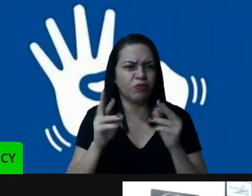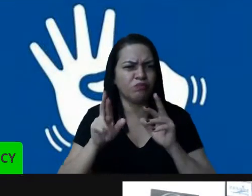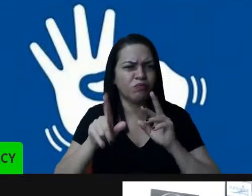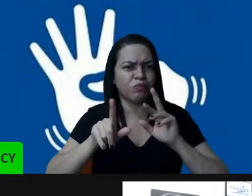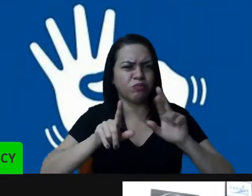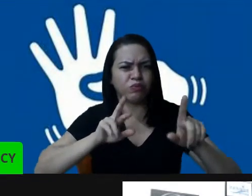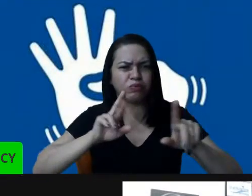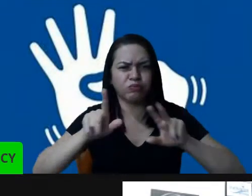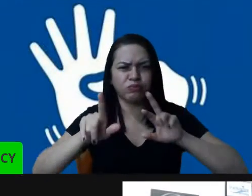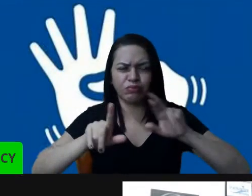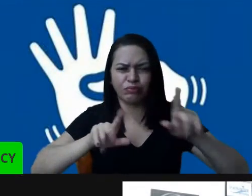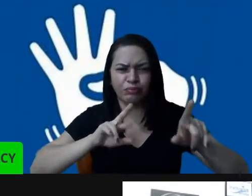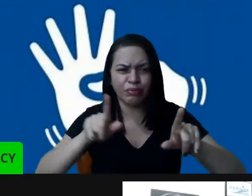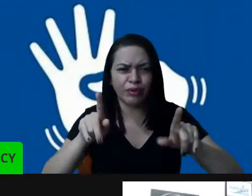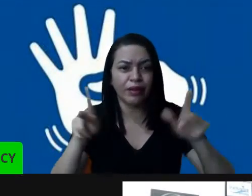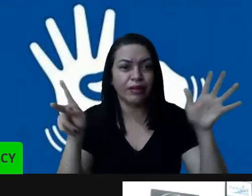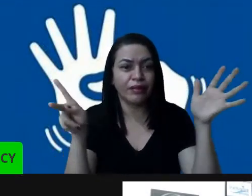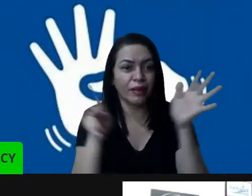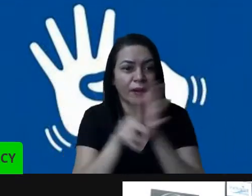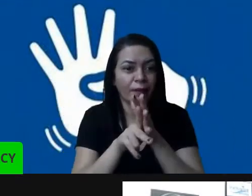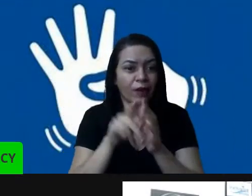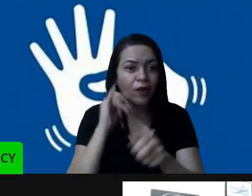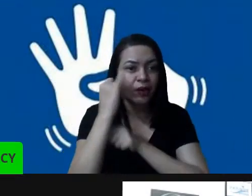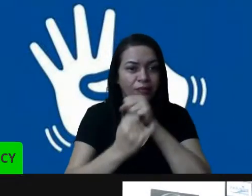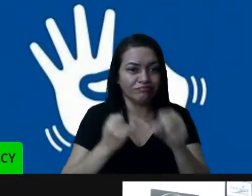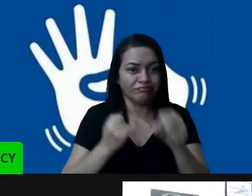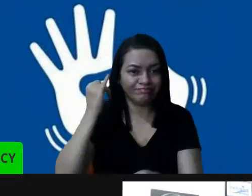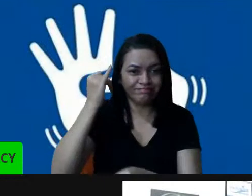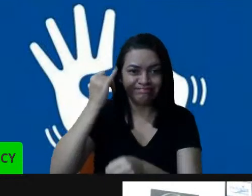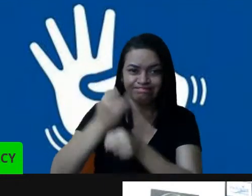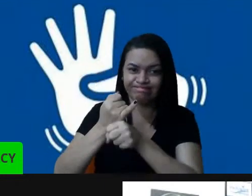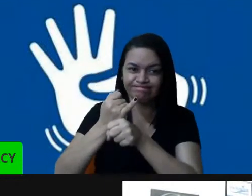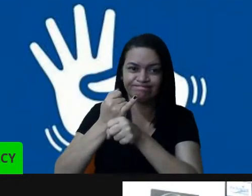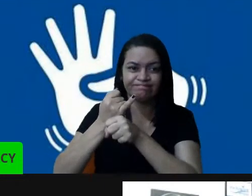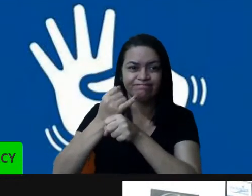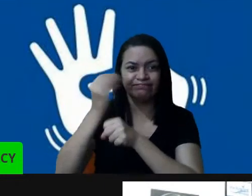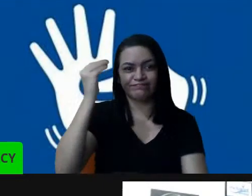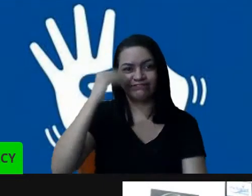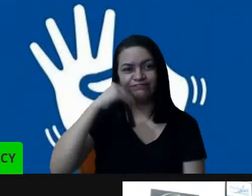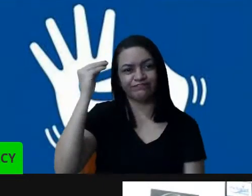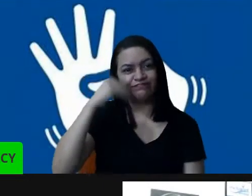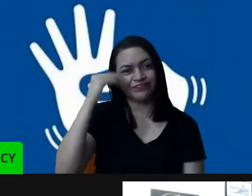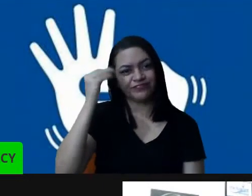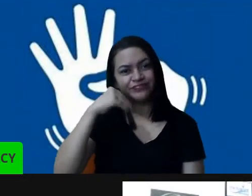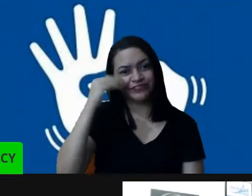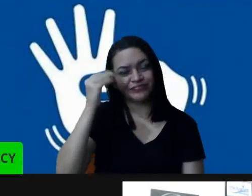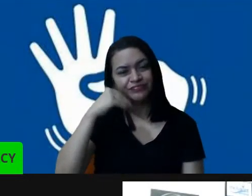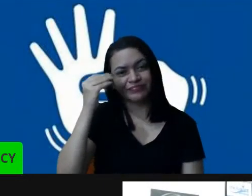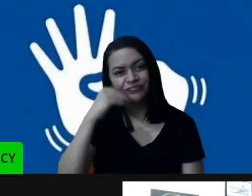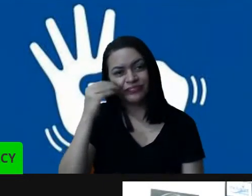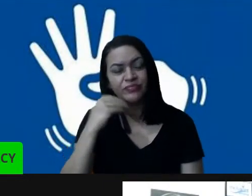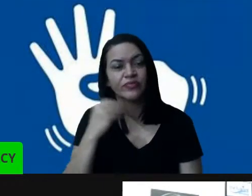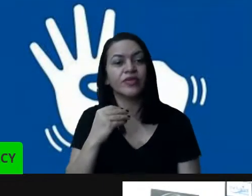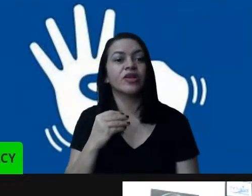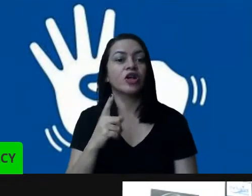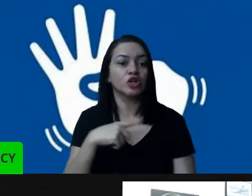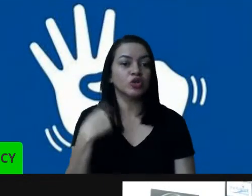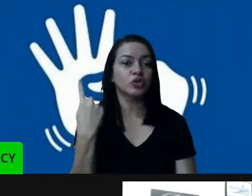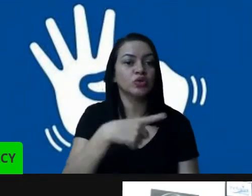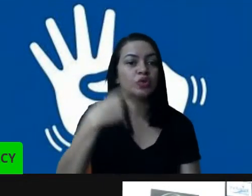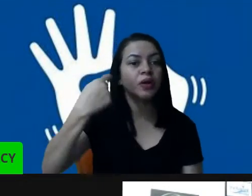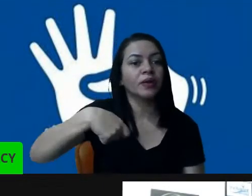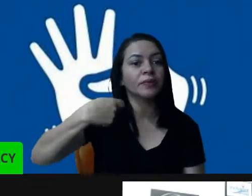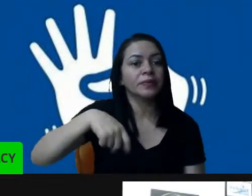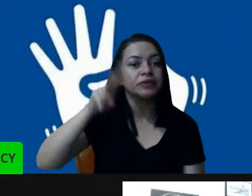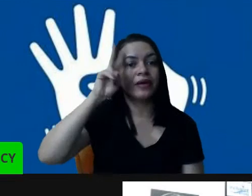conexão ainda muito ineficiente, e a gente também precisa lembrar que as informações